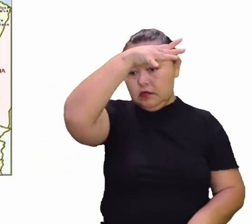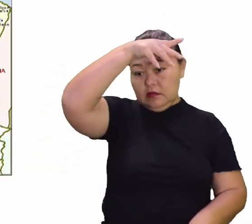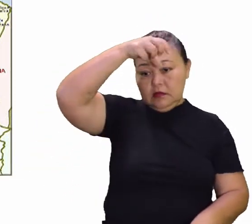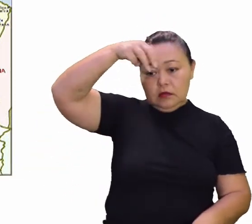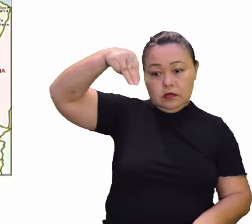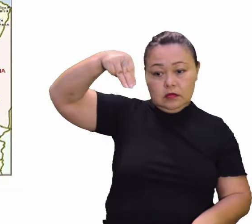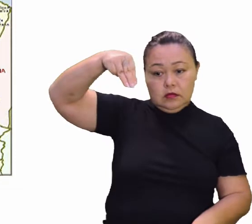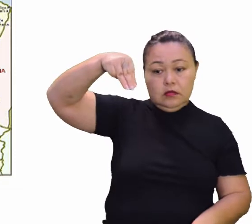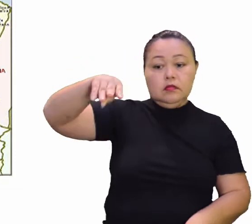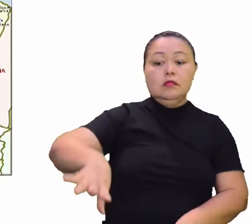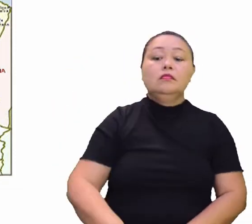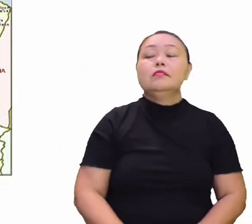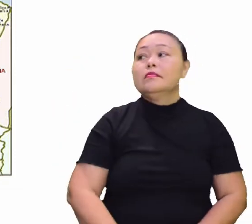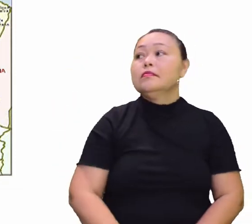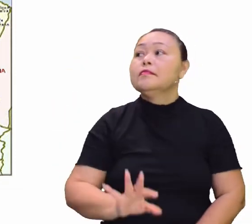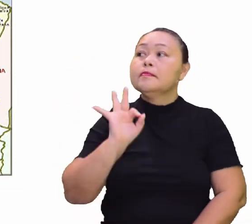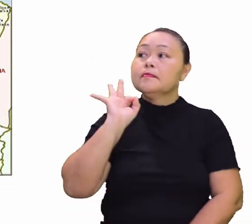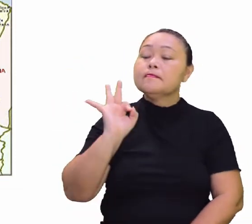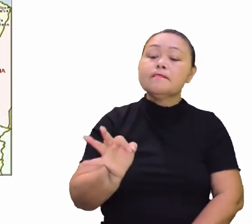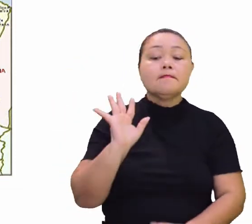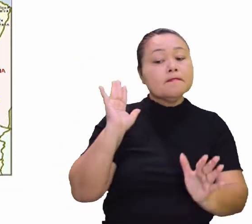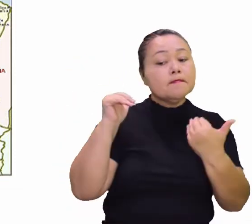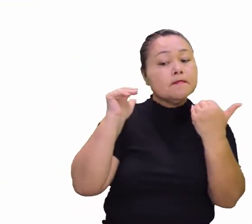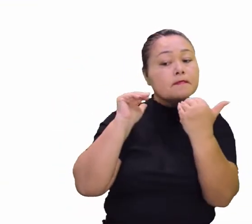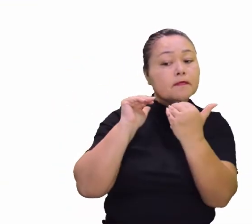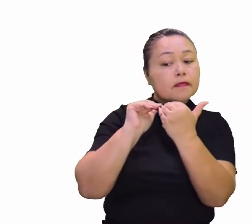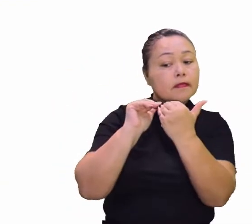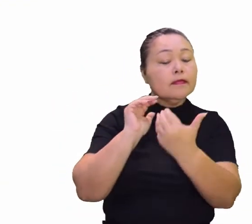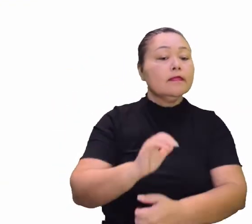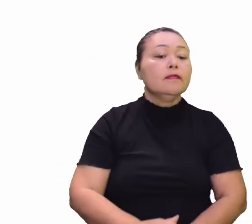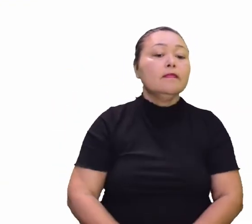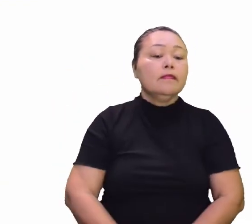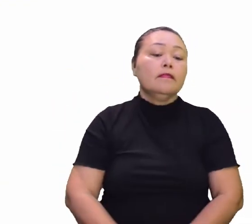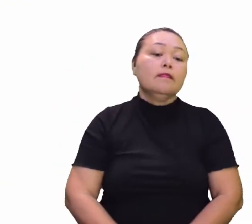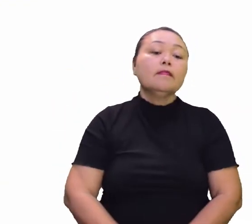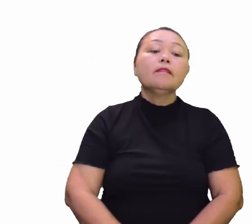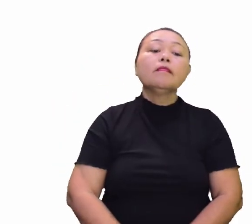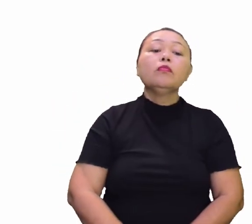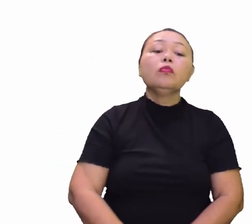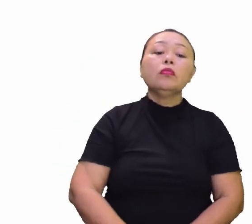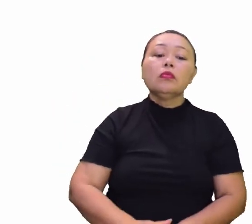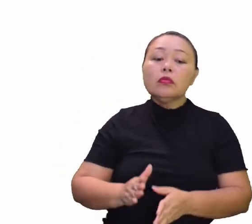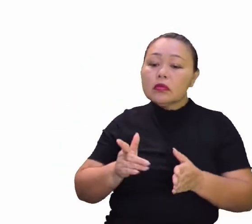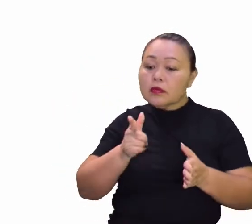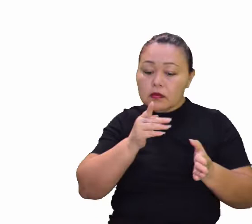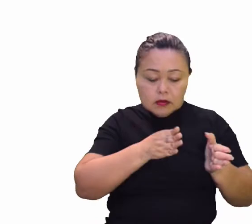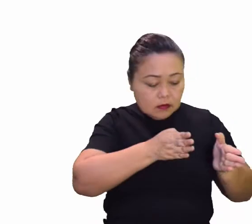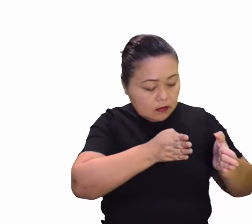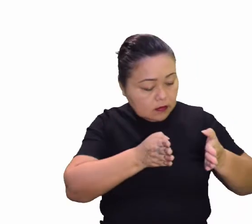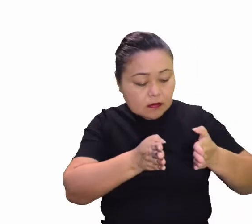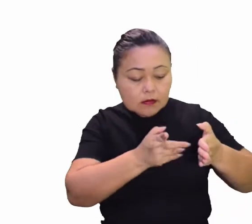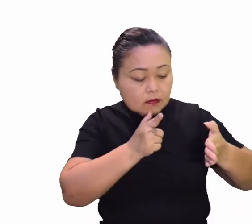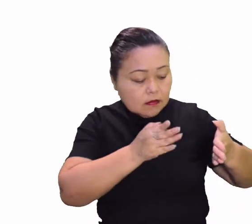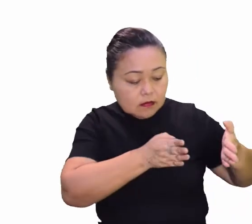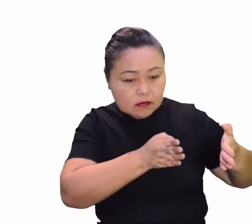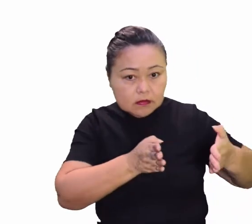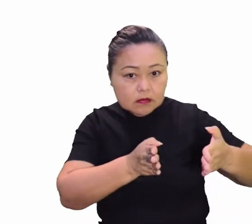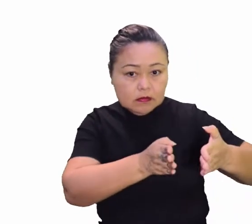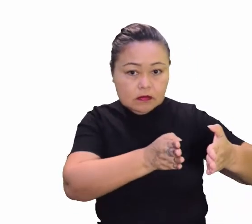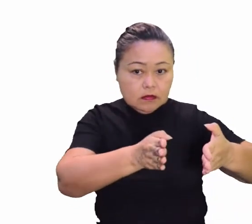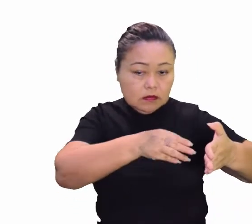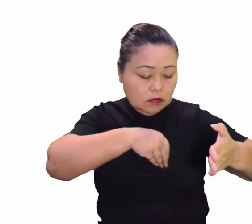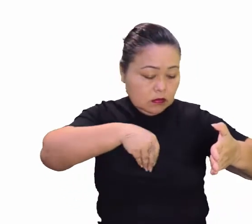Manaus. Muito bem. Ok? Exato. Os cursos de água que